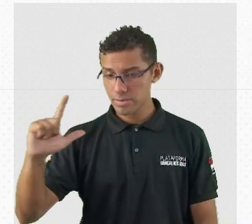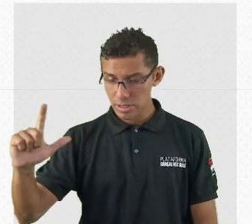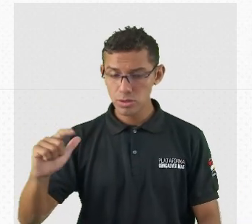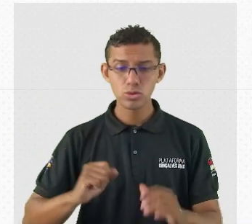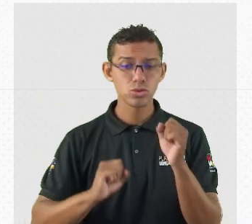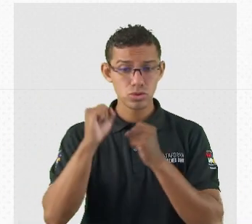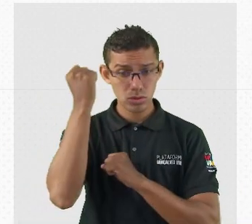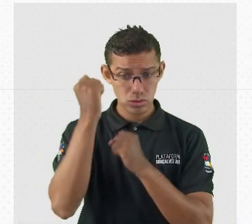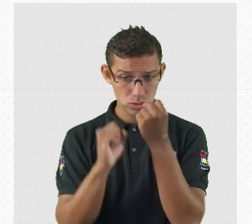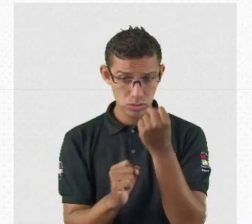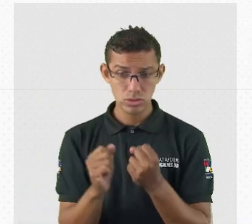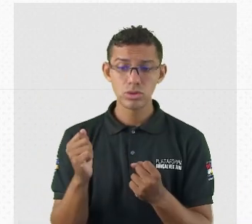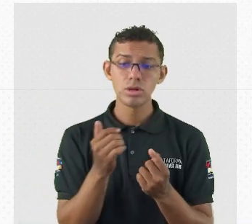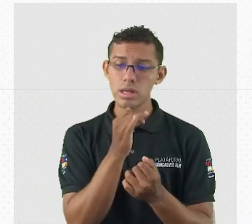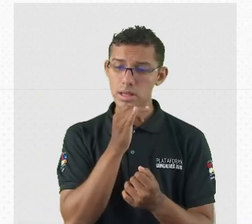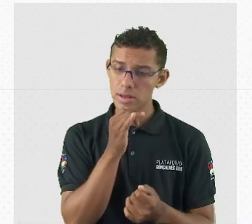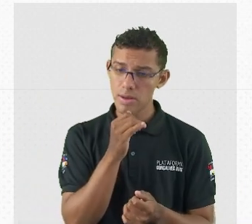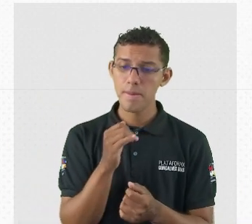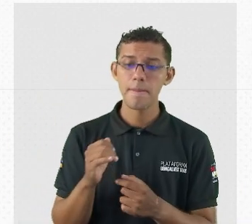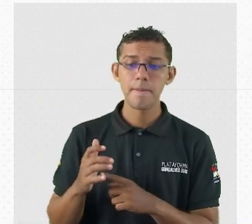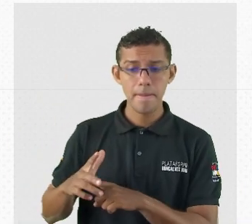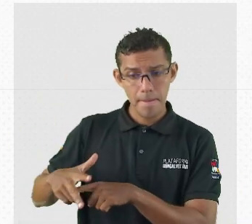ao sistema